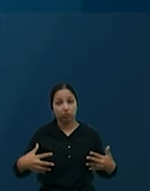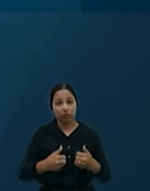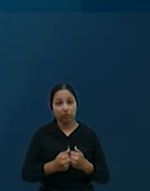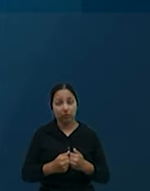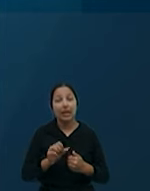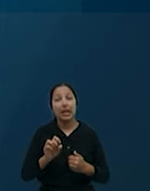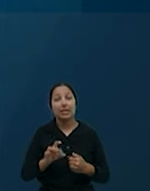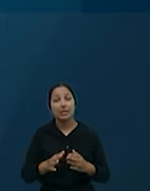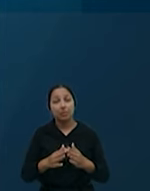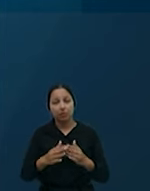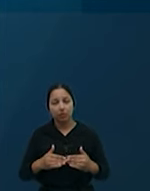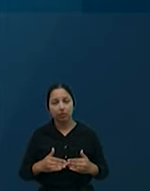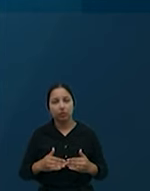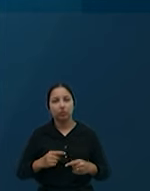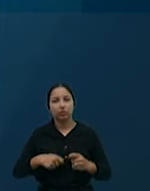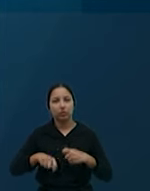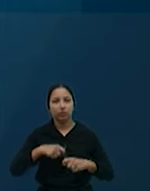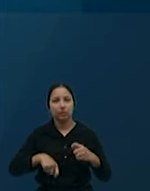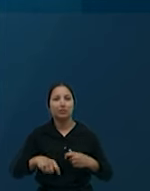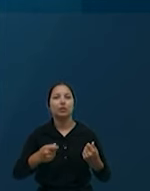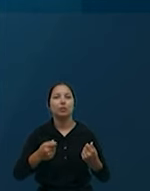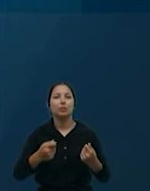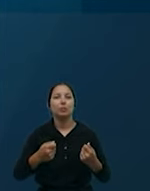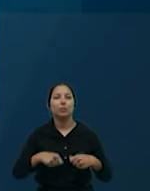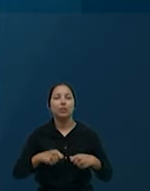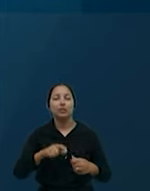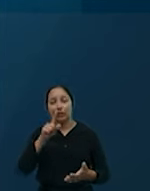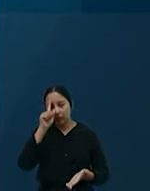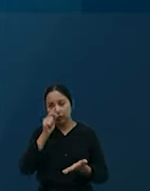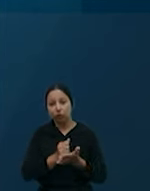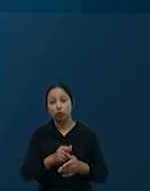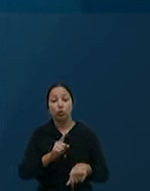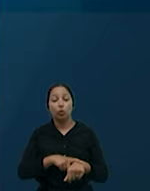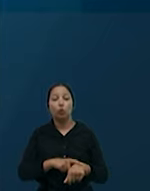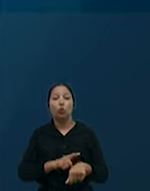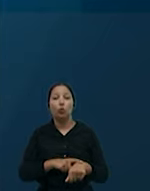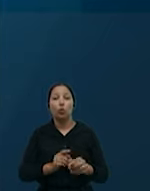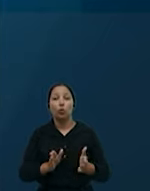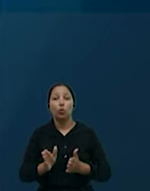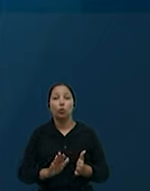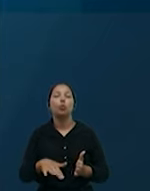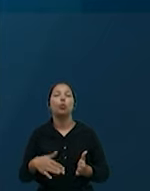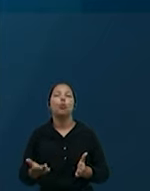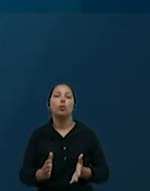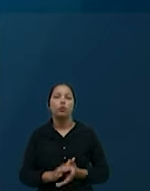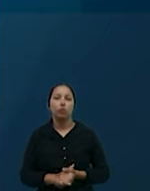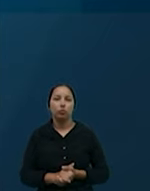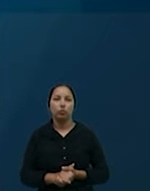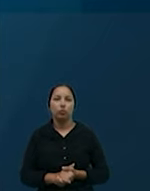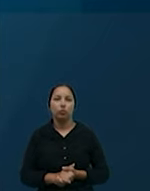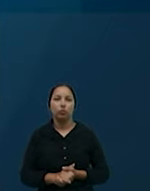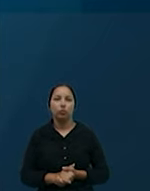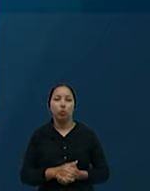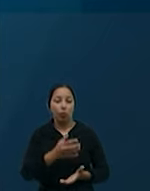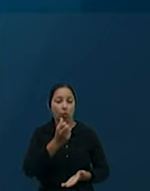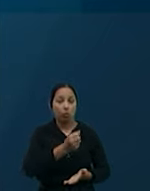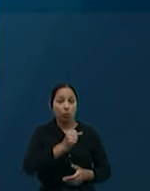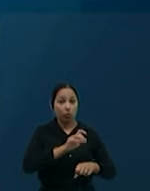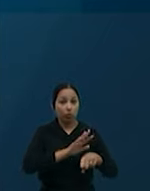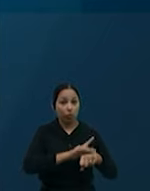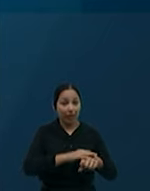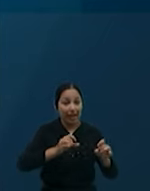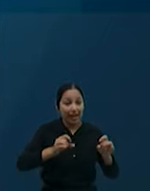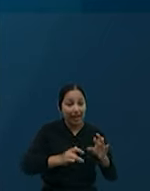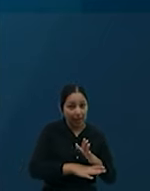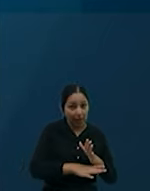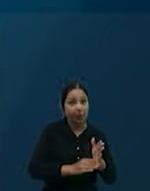auxílio-doença, deve ser fixado quando? No momento da cessação do auxílio-doença. Independente, portanto, de quando